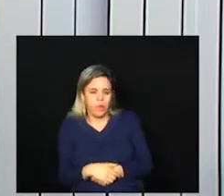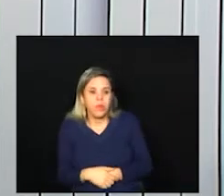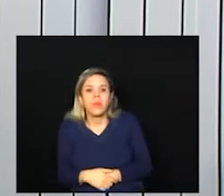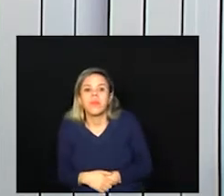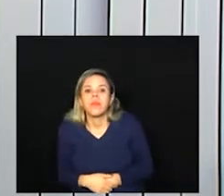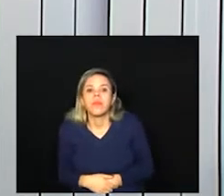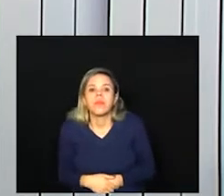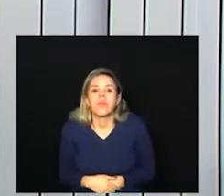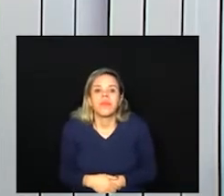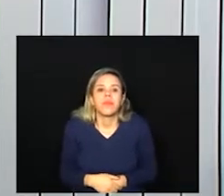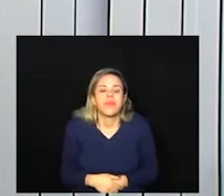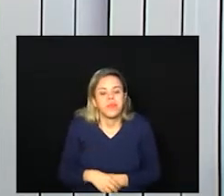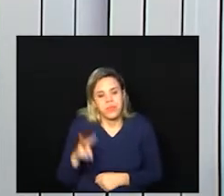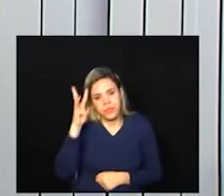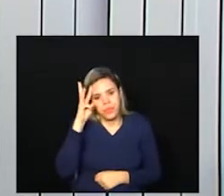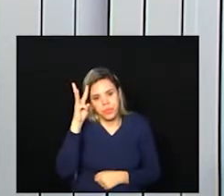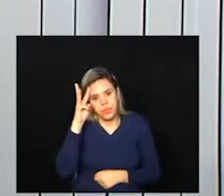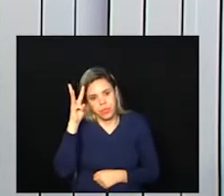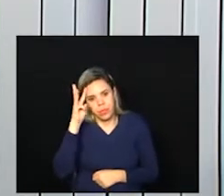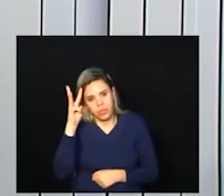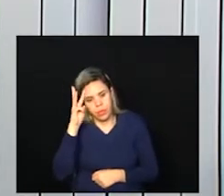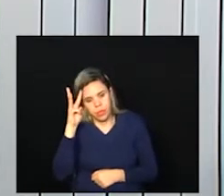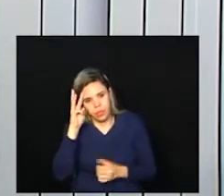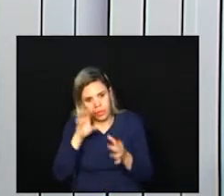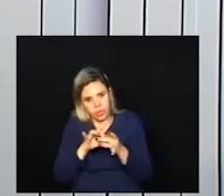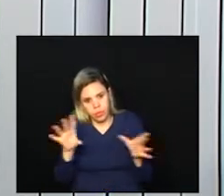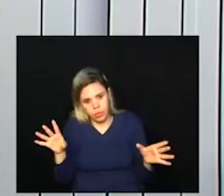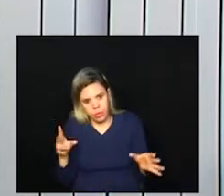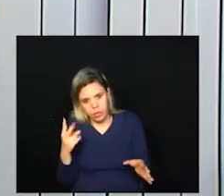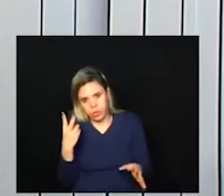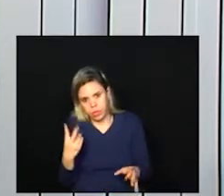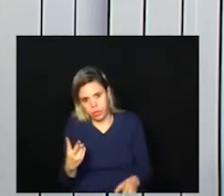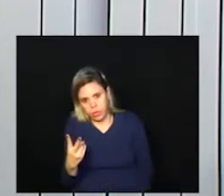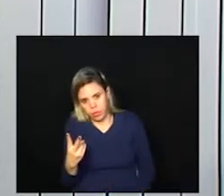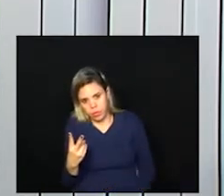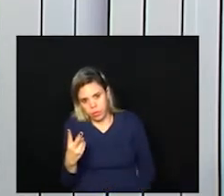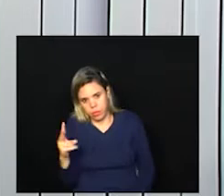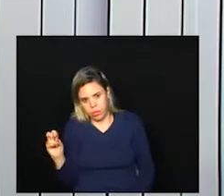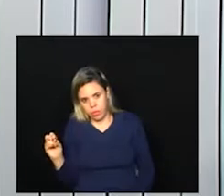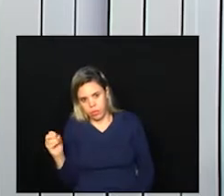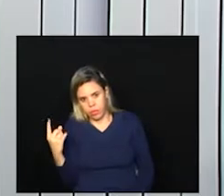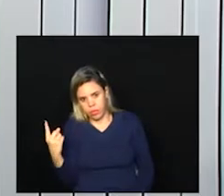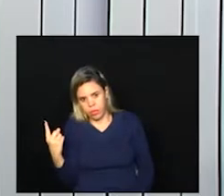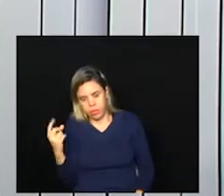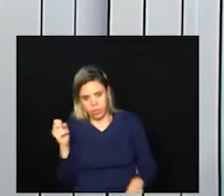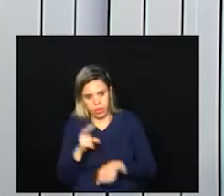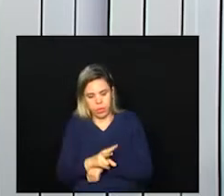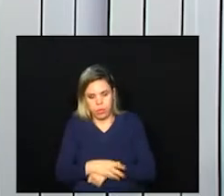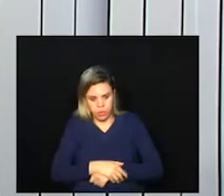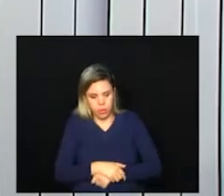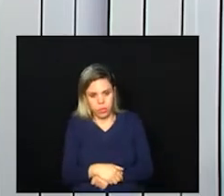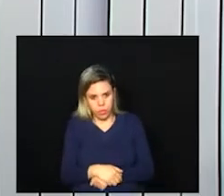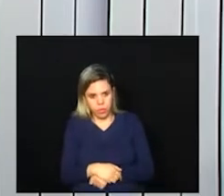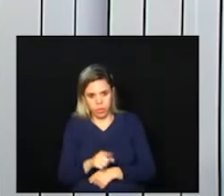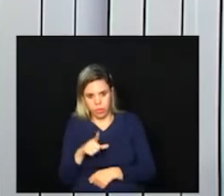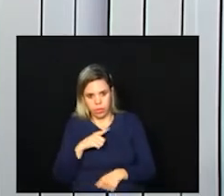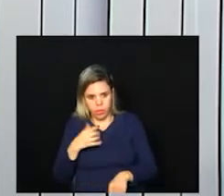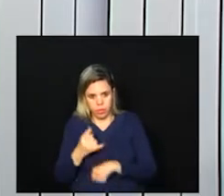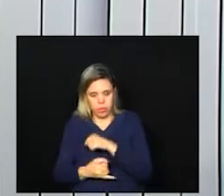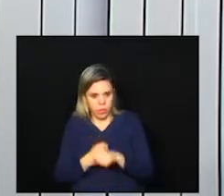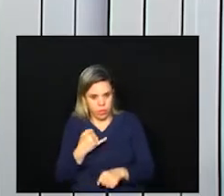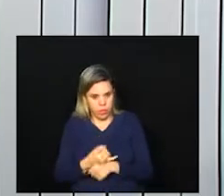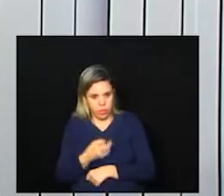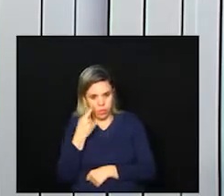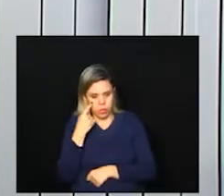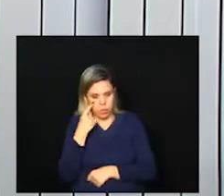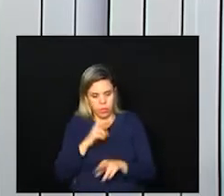cepat.campinas.sp.gov.br. Nesta terça-feira estão disponíveis 221 vagas. Se você entrar no site,